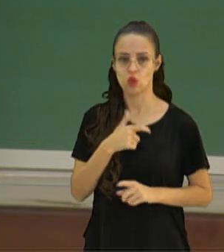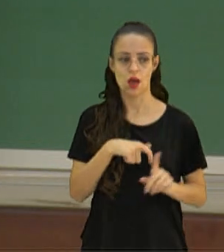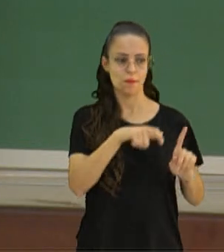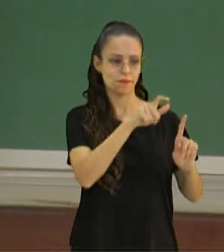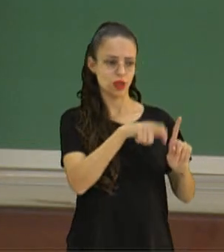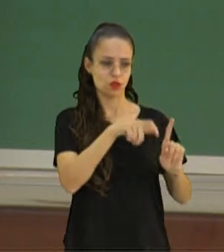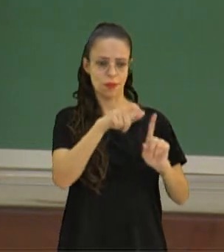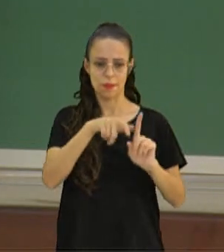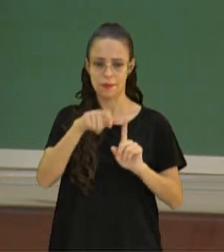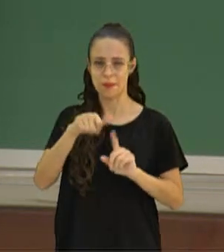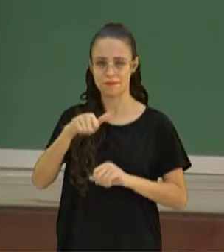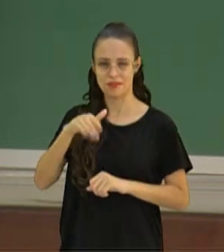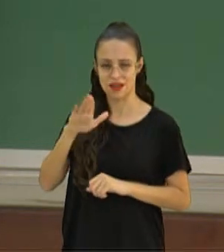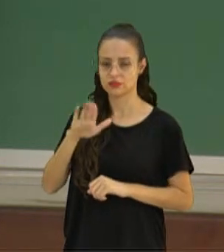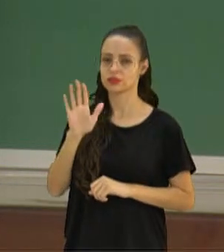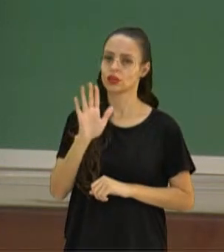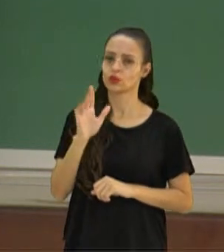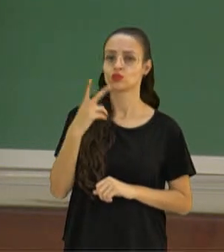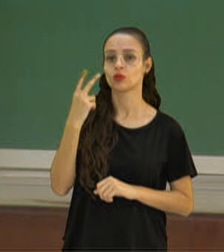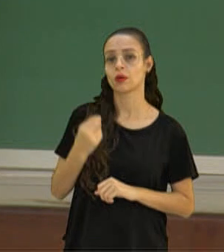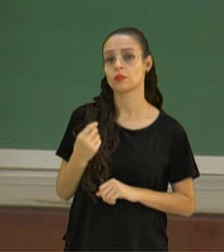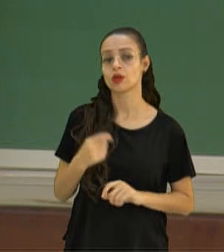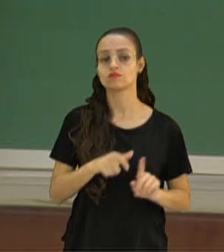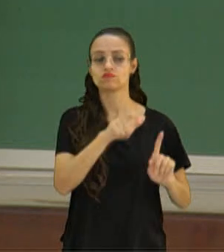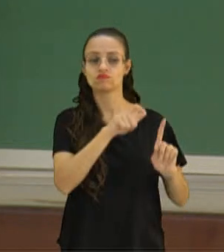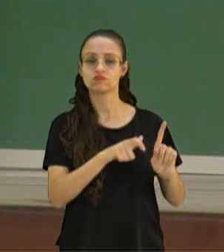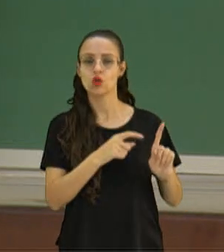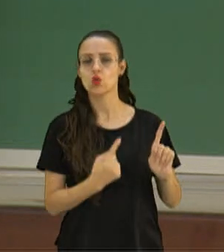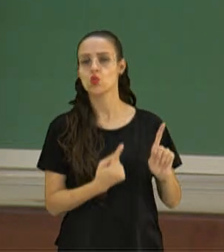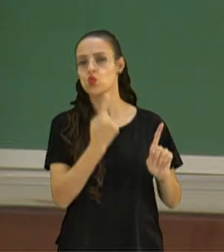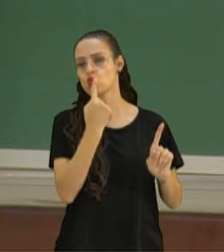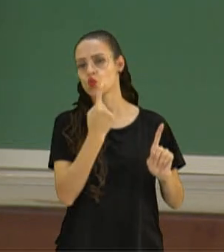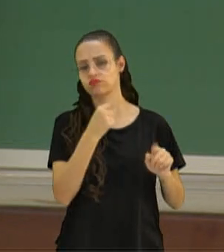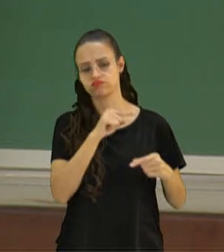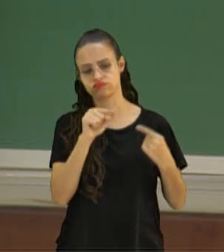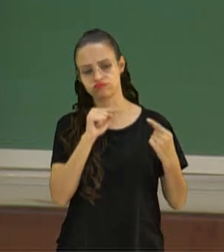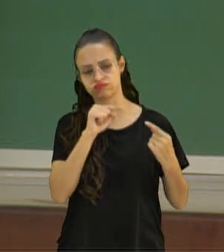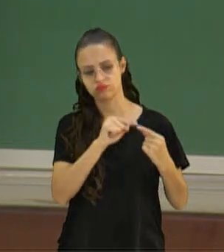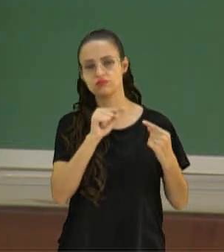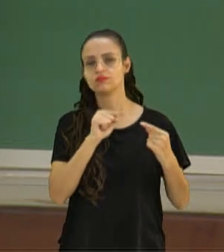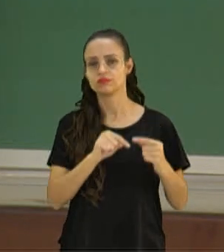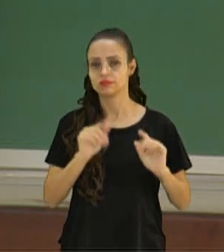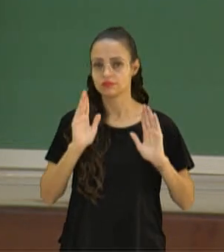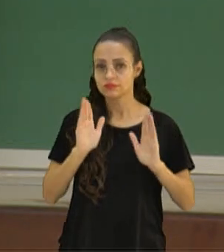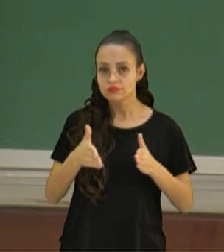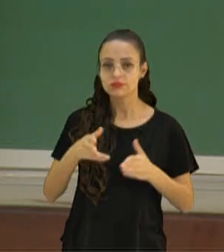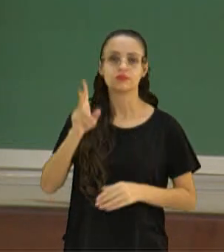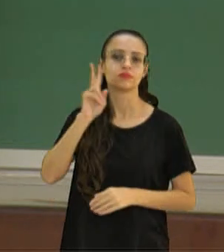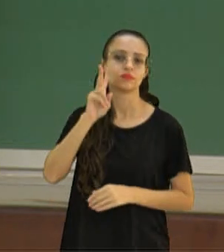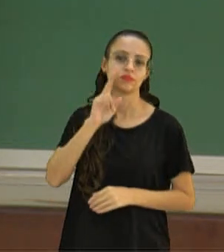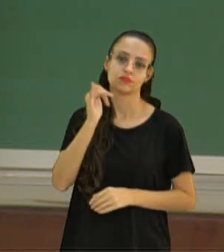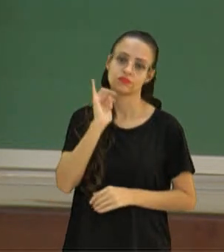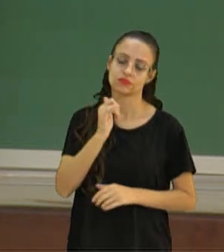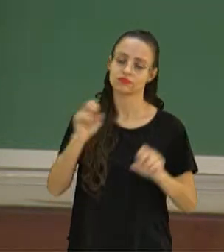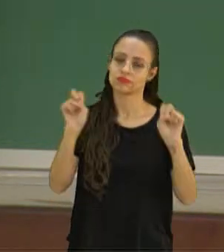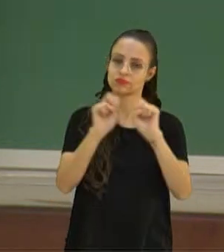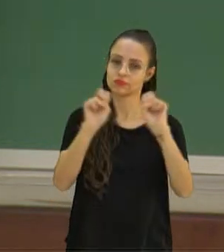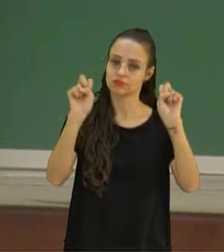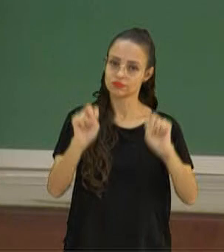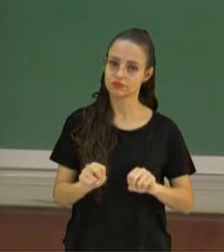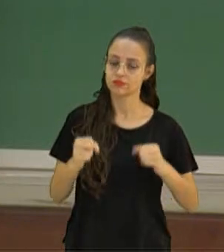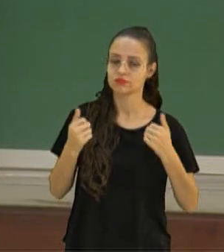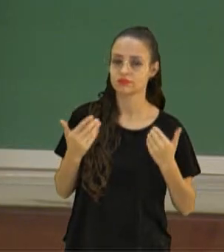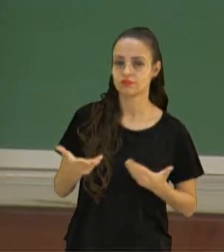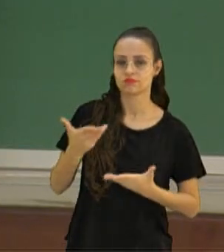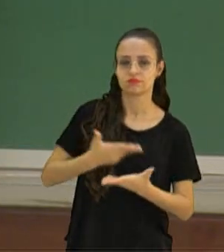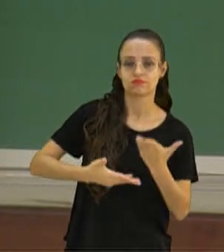representar mais de um personagem. Então, geralmente, um jogador representa um único personagem dentro daquele enredo, dentro daquele sistema que foi criado